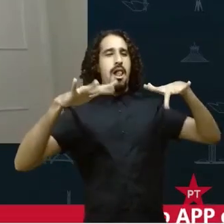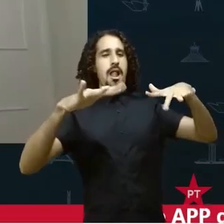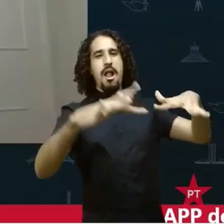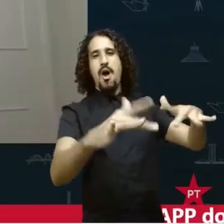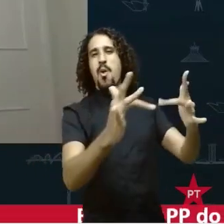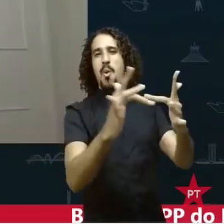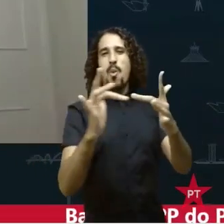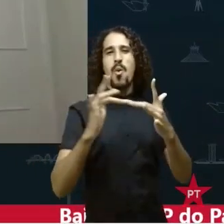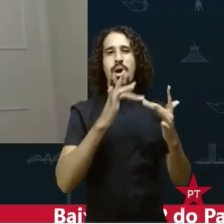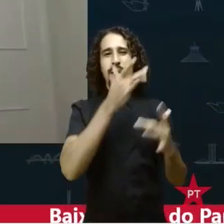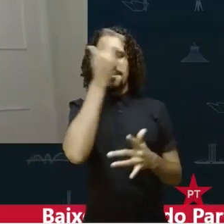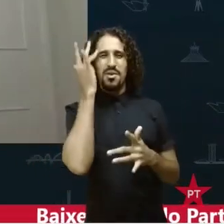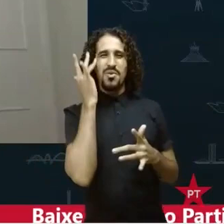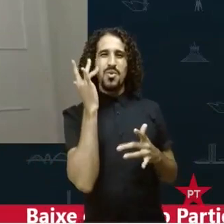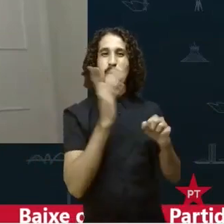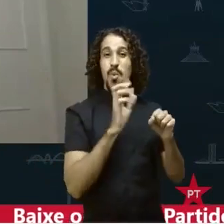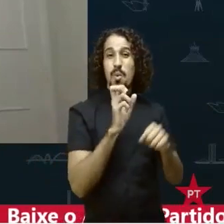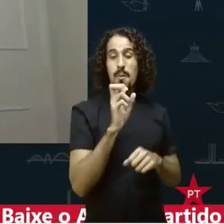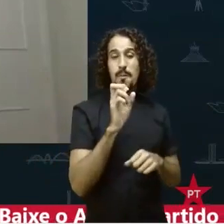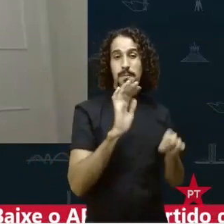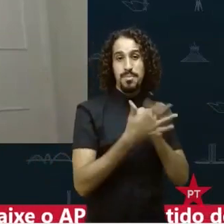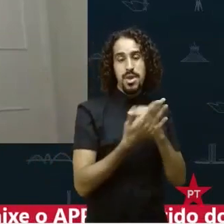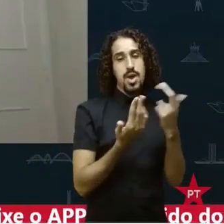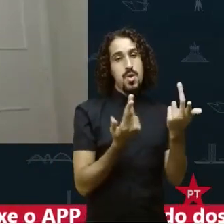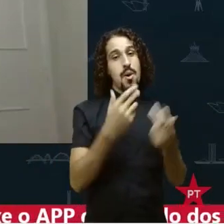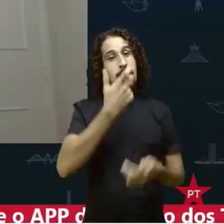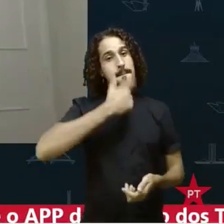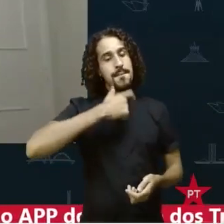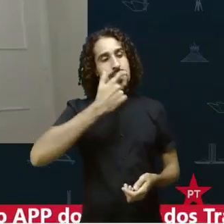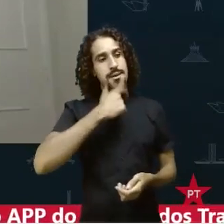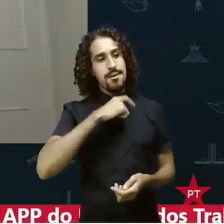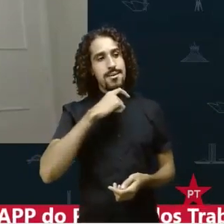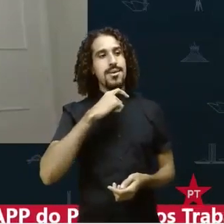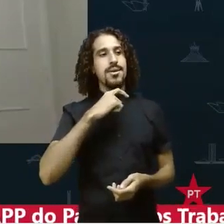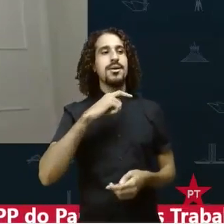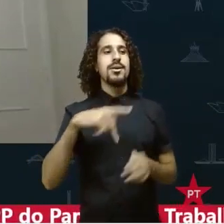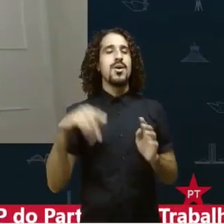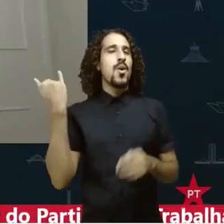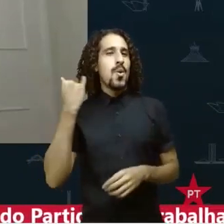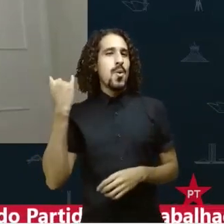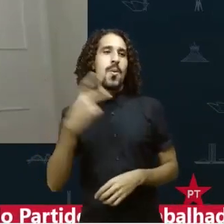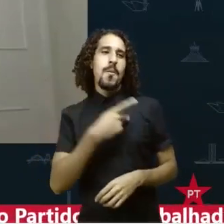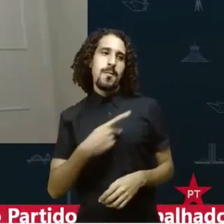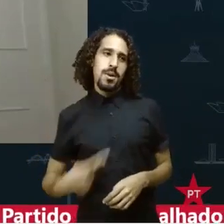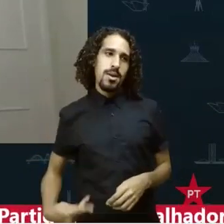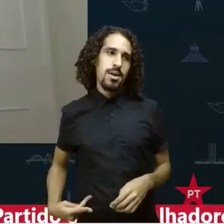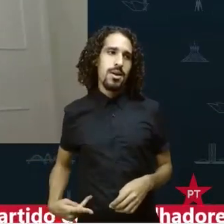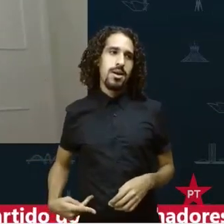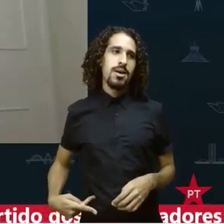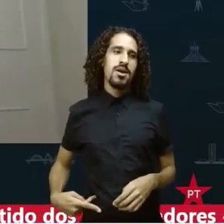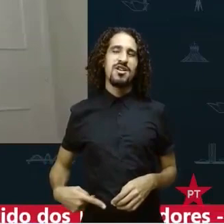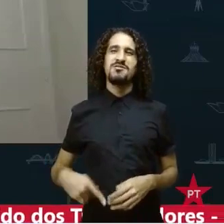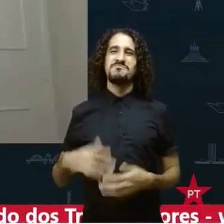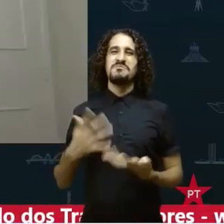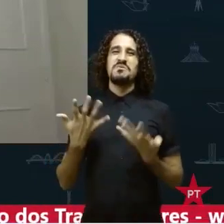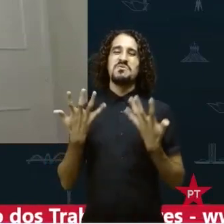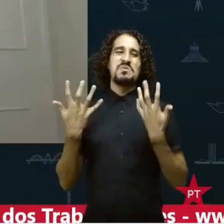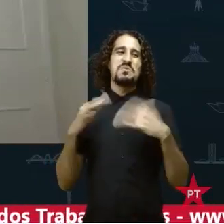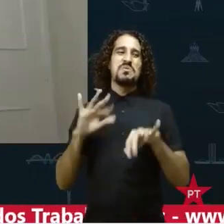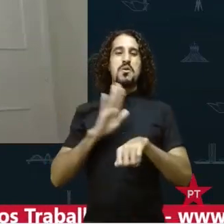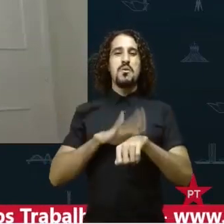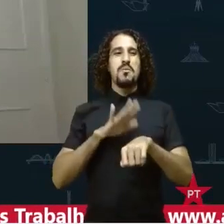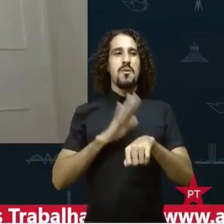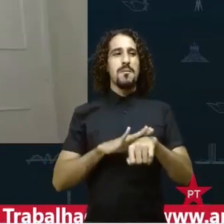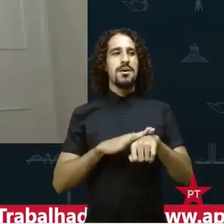é? Assim como o próprio Mandetta ouviu do presidente uma insatisfação no momento em que